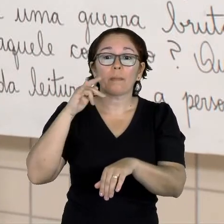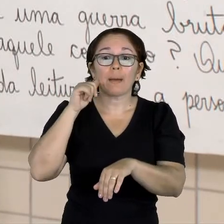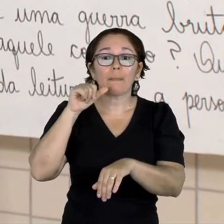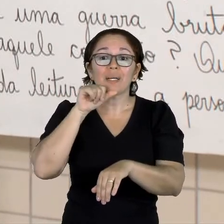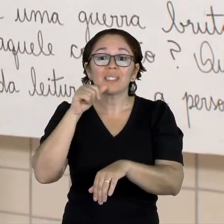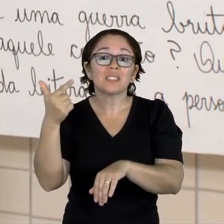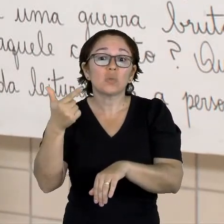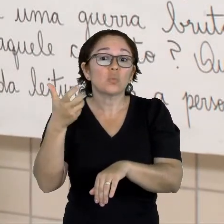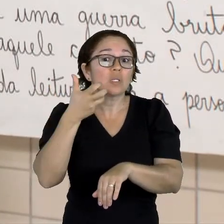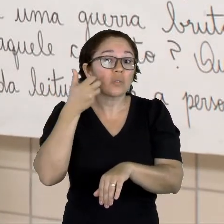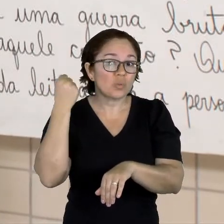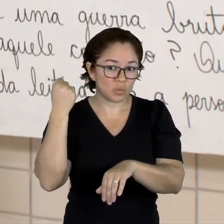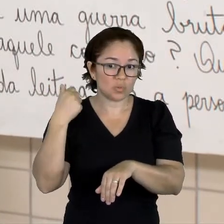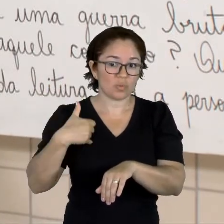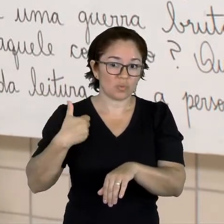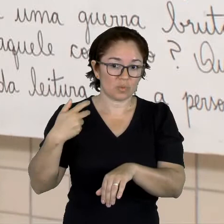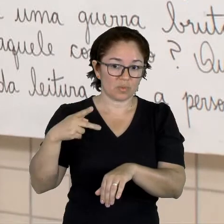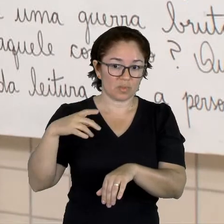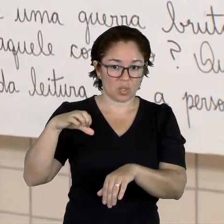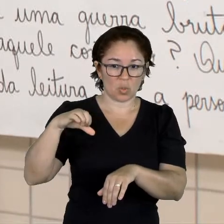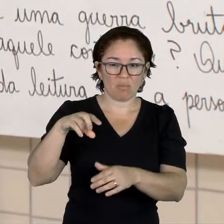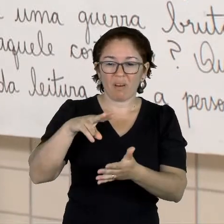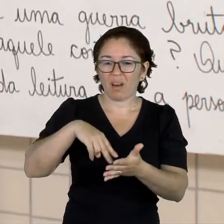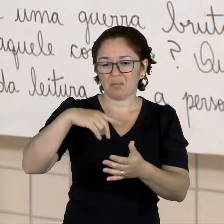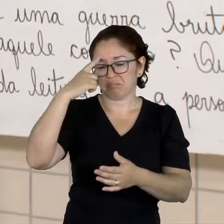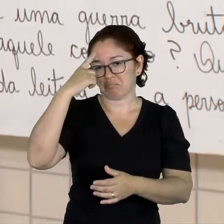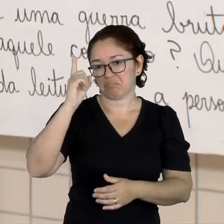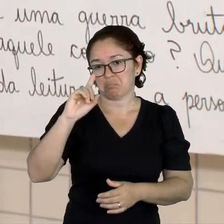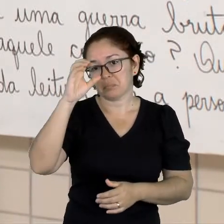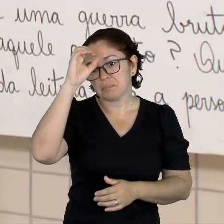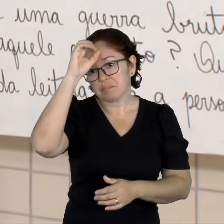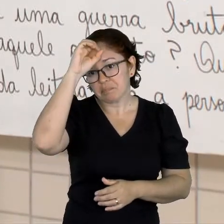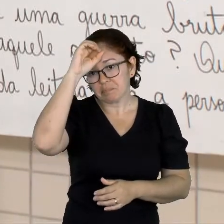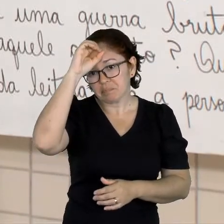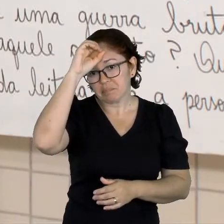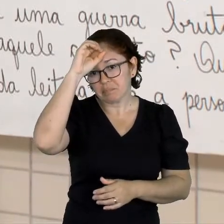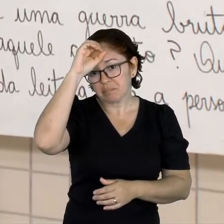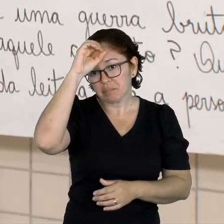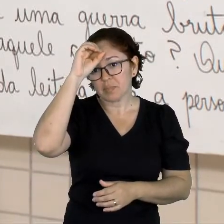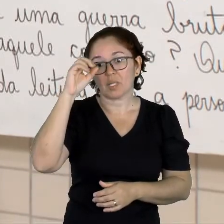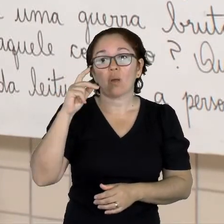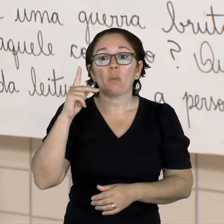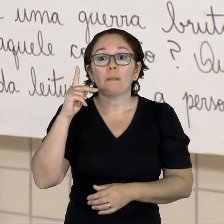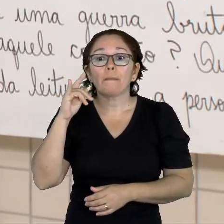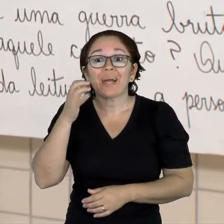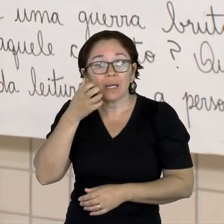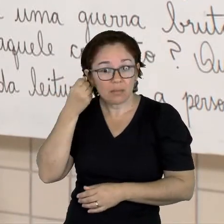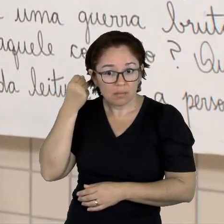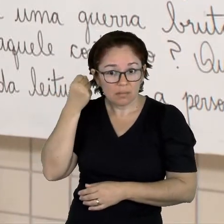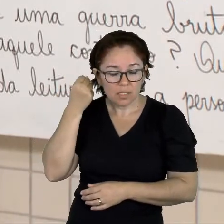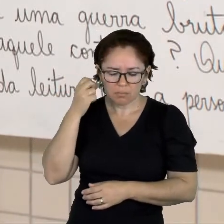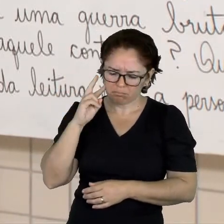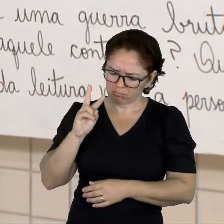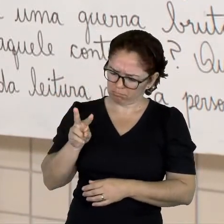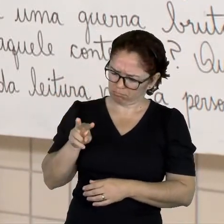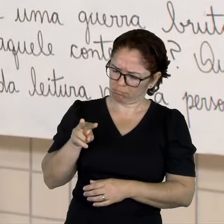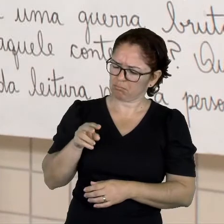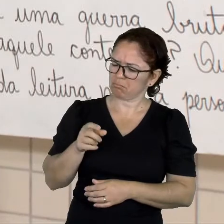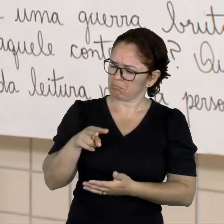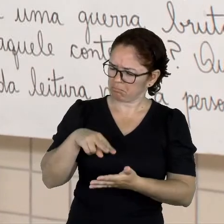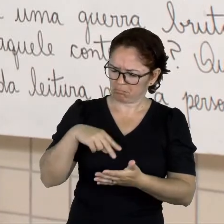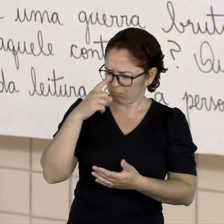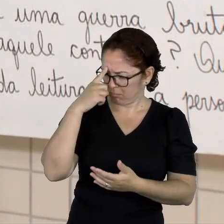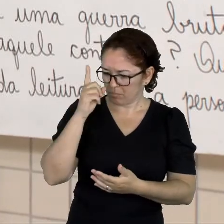acontece? Ela não sabia ler, ela era analfabeta. E o pai adotivo ficou encabulado com isso.